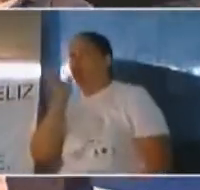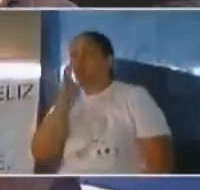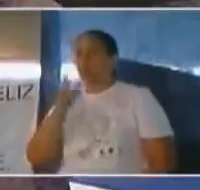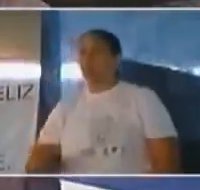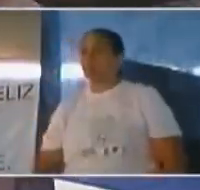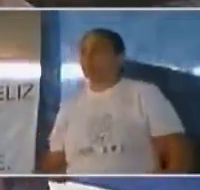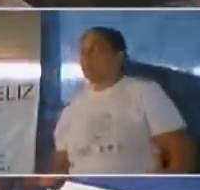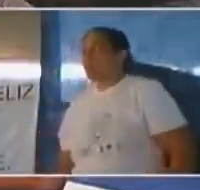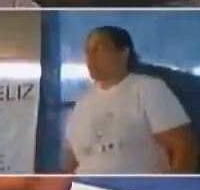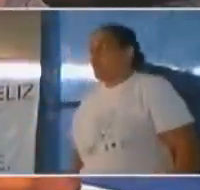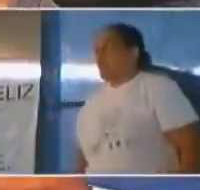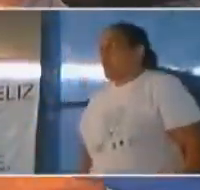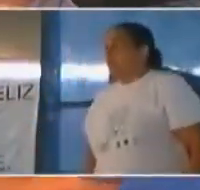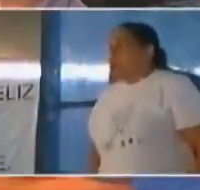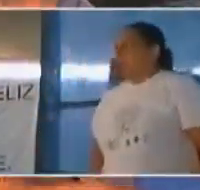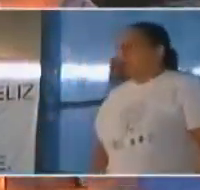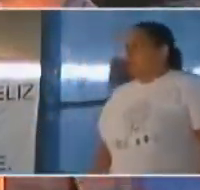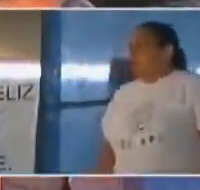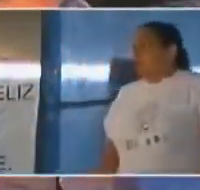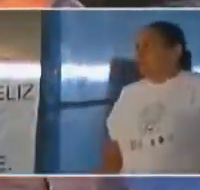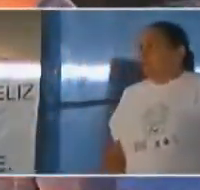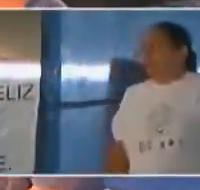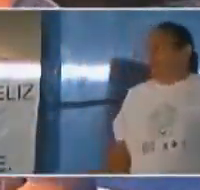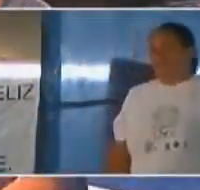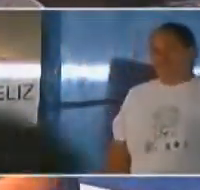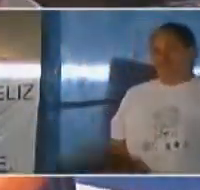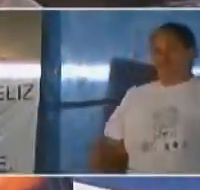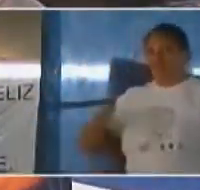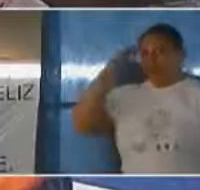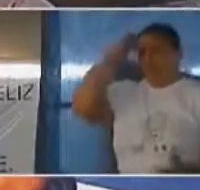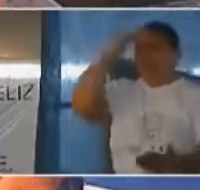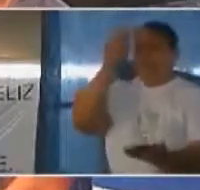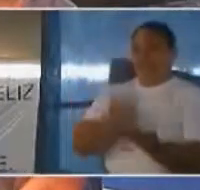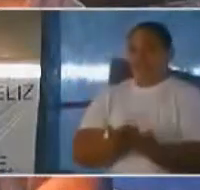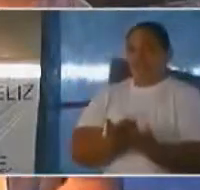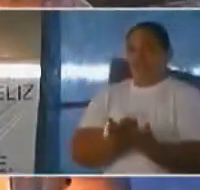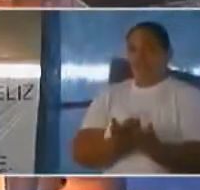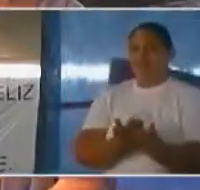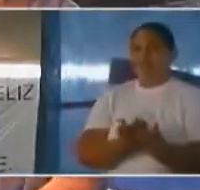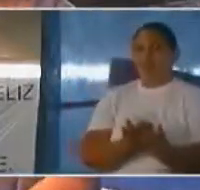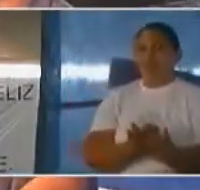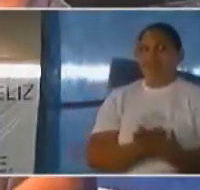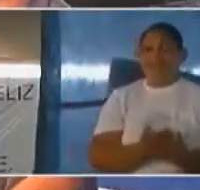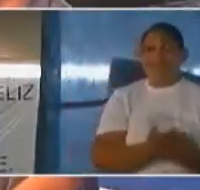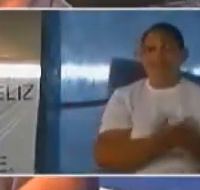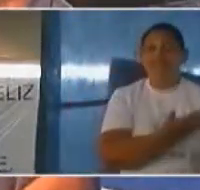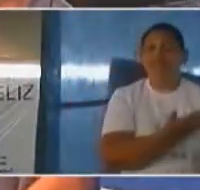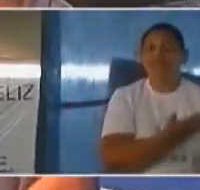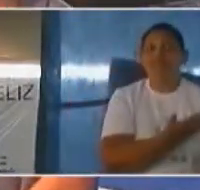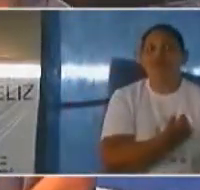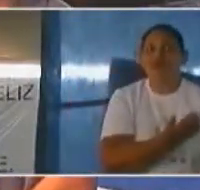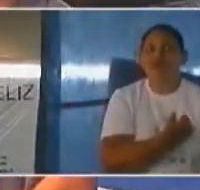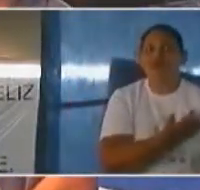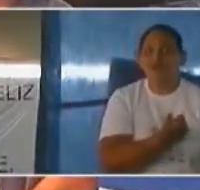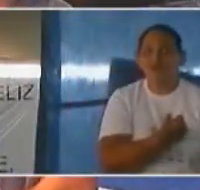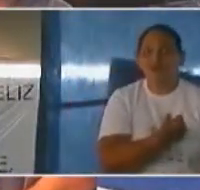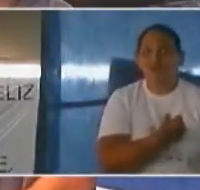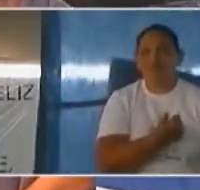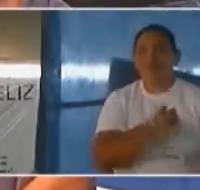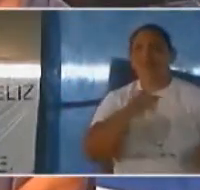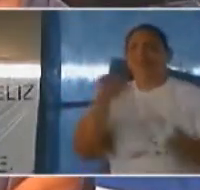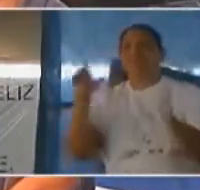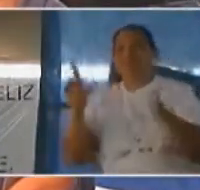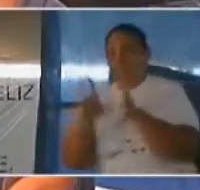aí. Eu acredito que ser geração e ser cristão hoje é estar pronto